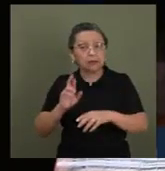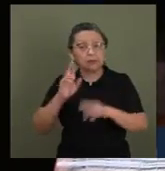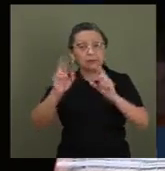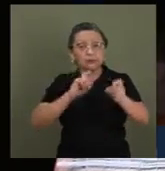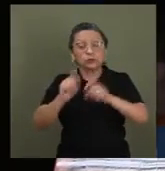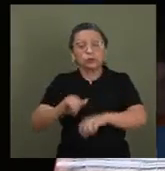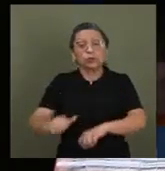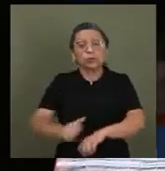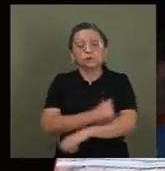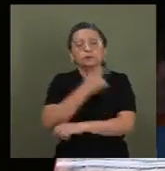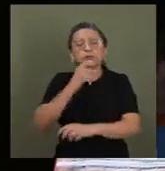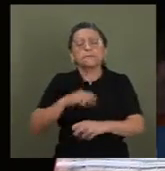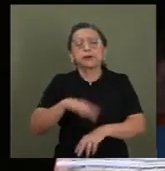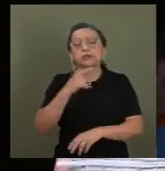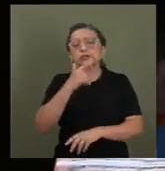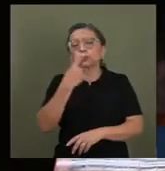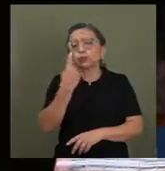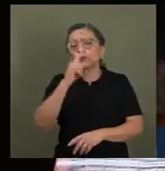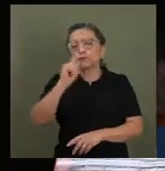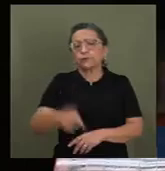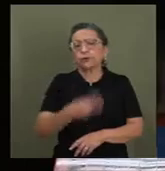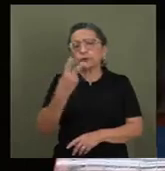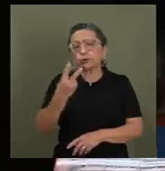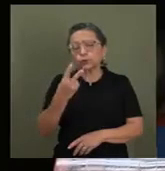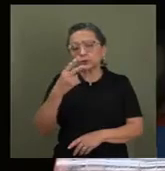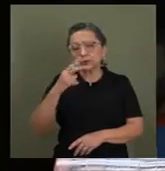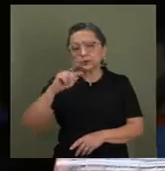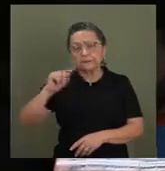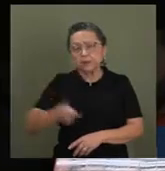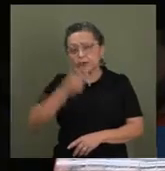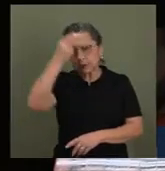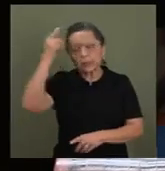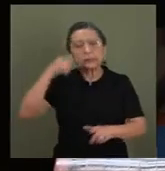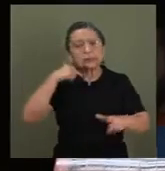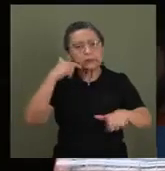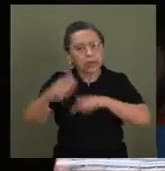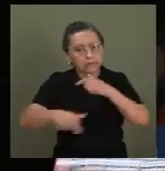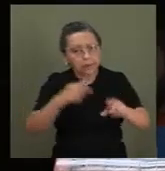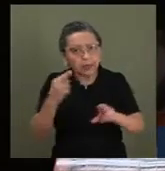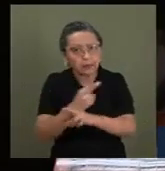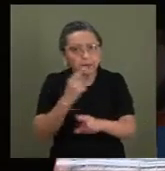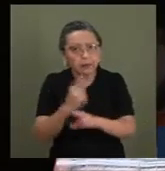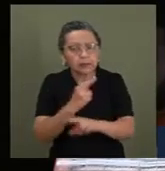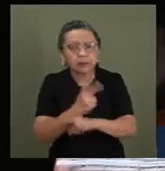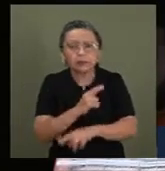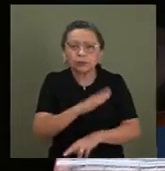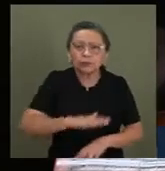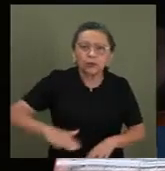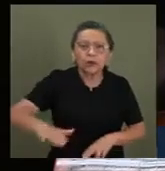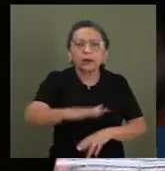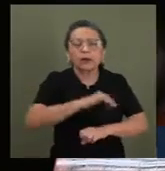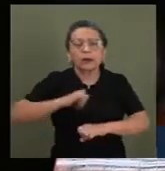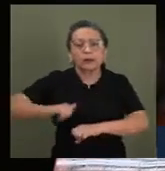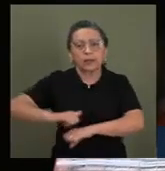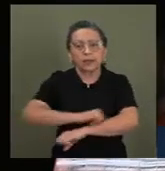1,2 mil pessoas trabalharam na recuperação do aeródromo.